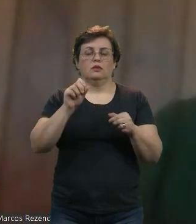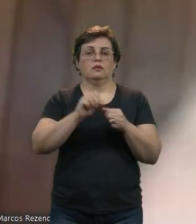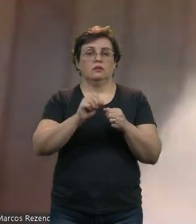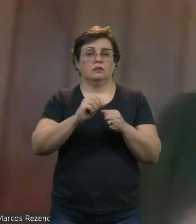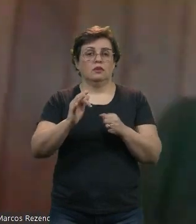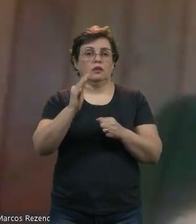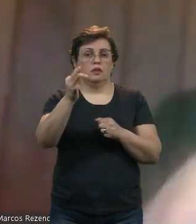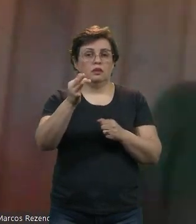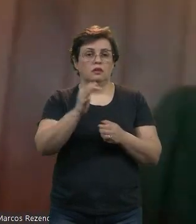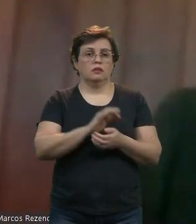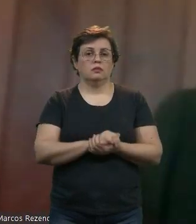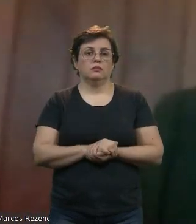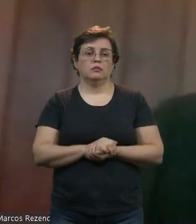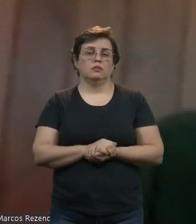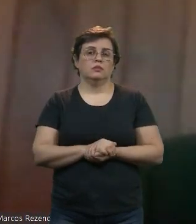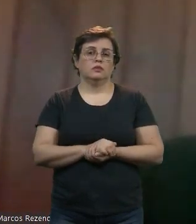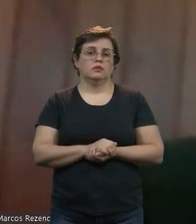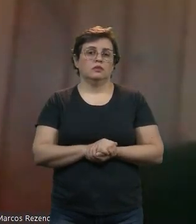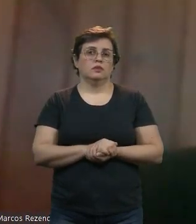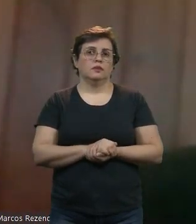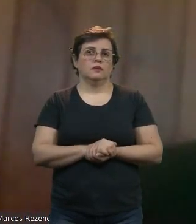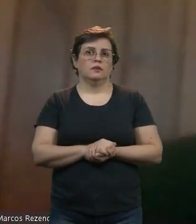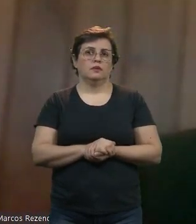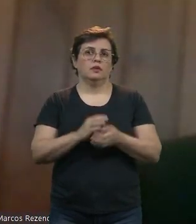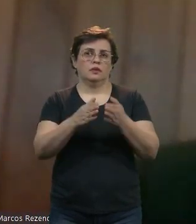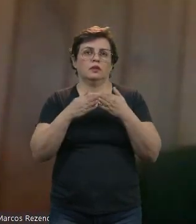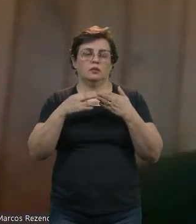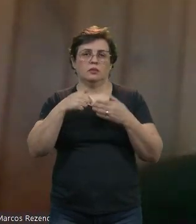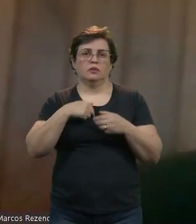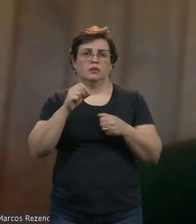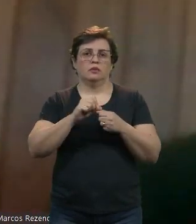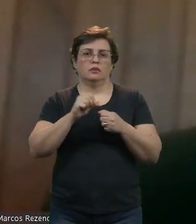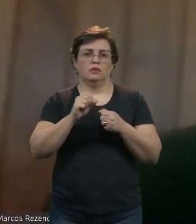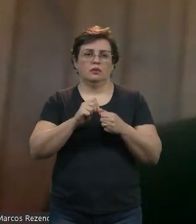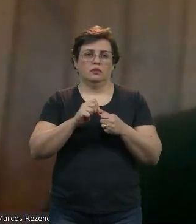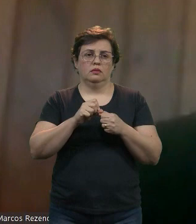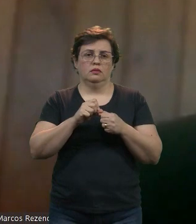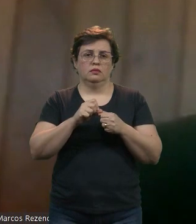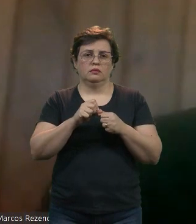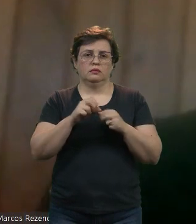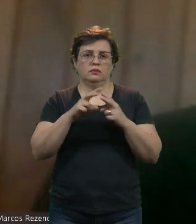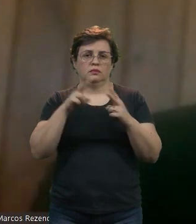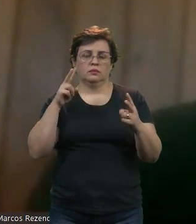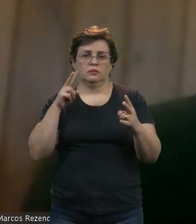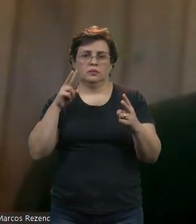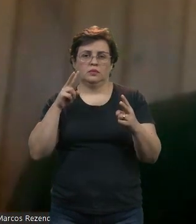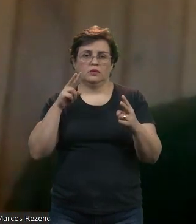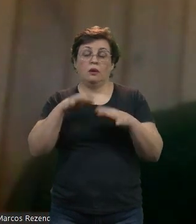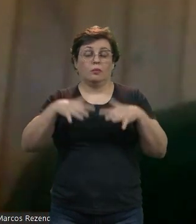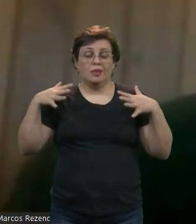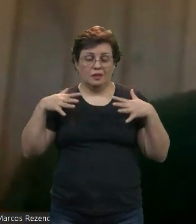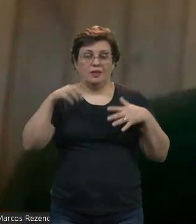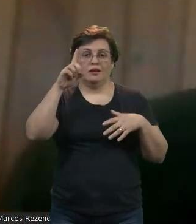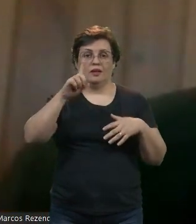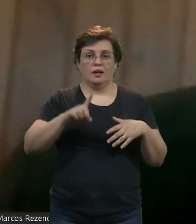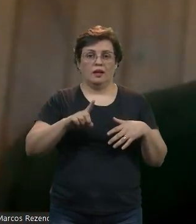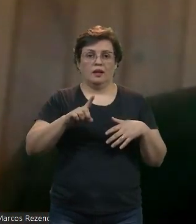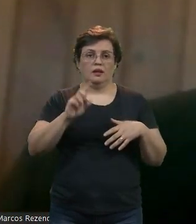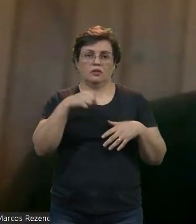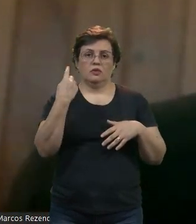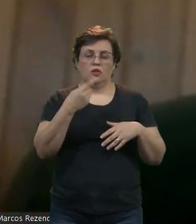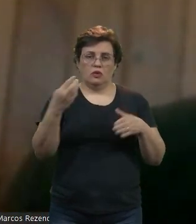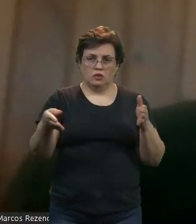faríamos, o requerimento que eu faria ao plenário é de nós retornarmos à sessão presencial